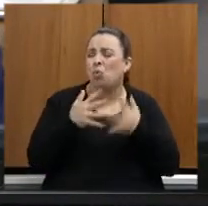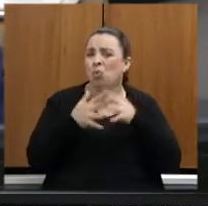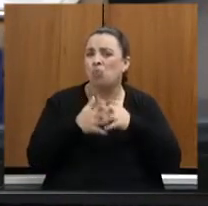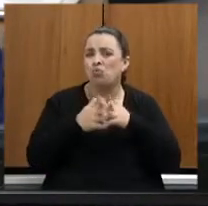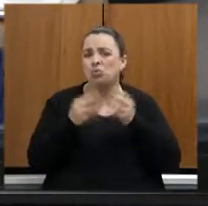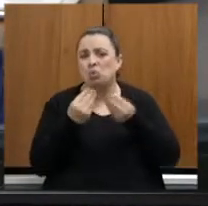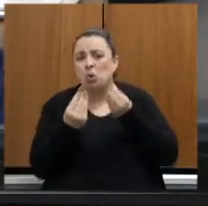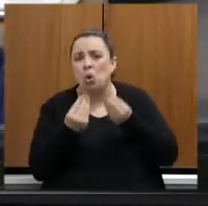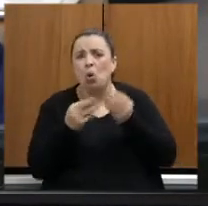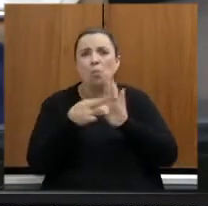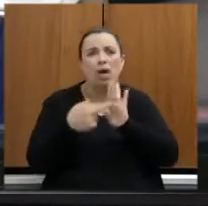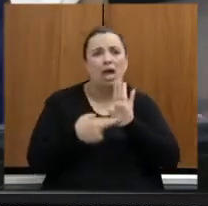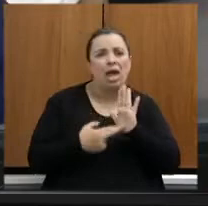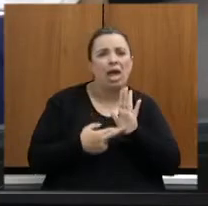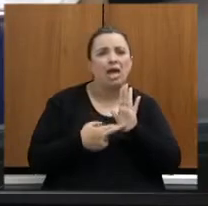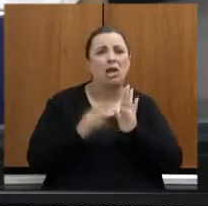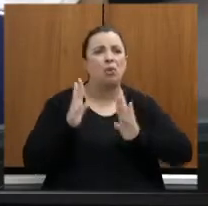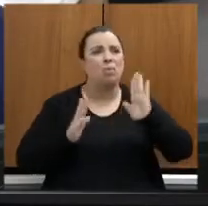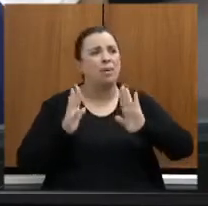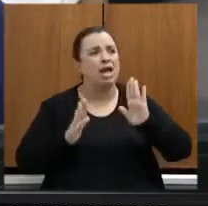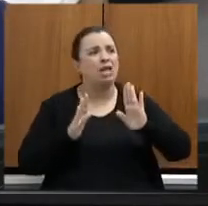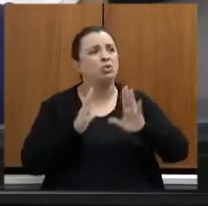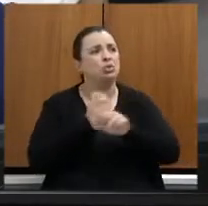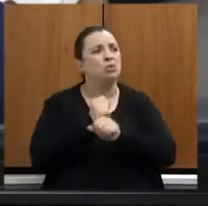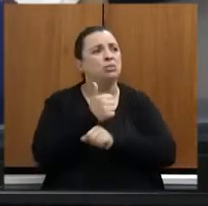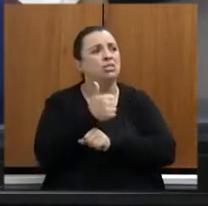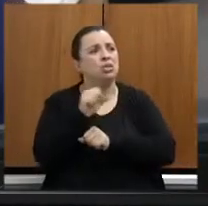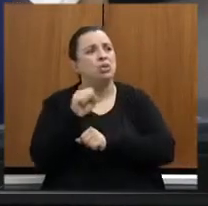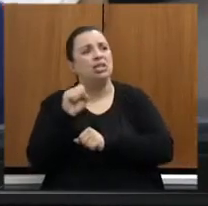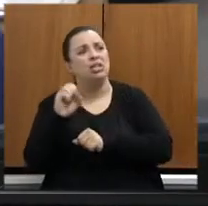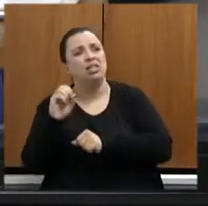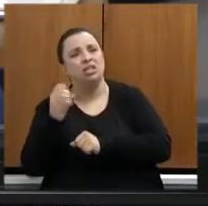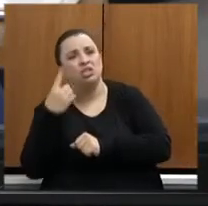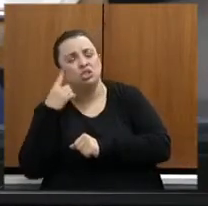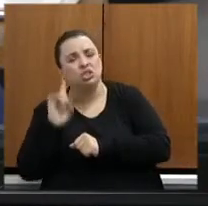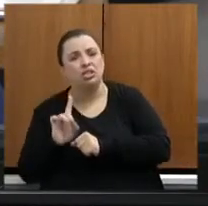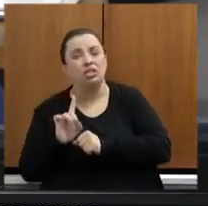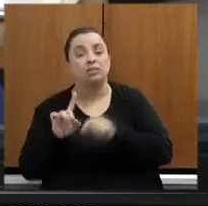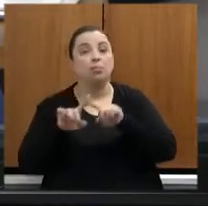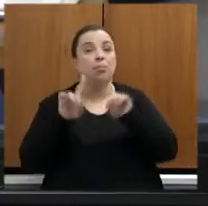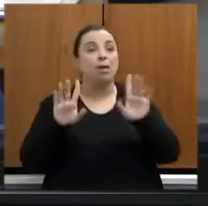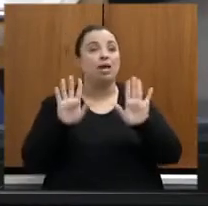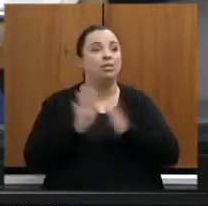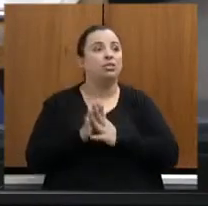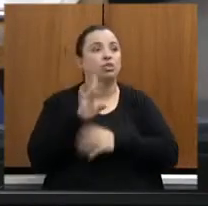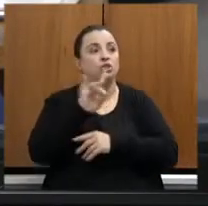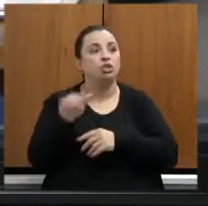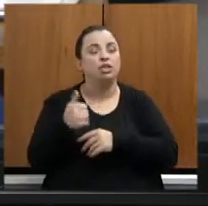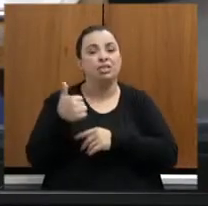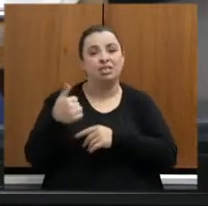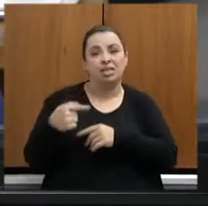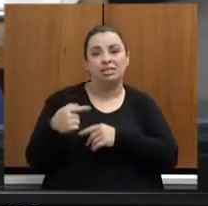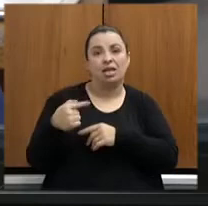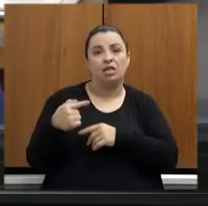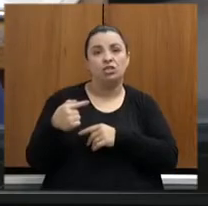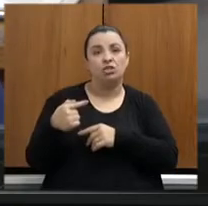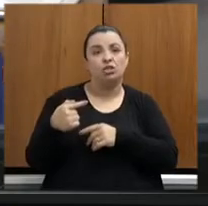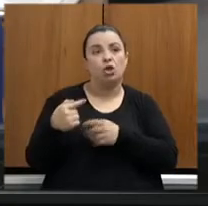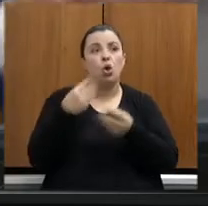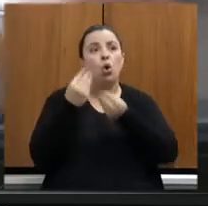prazo 180 dias que foi dado Tá certo eu posso falar aqui dia 17 nós não temos como descadastrar